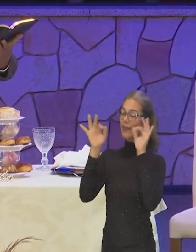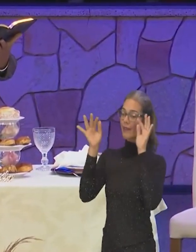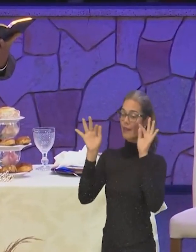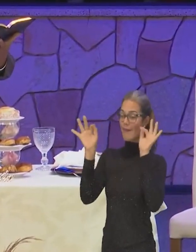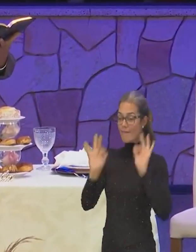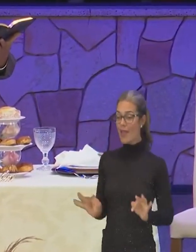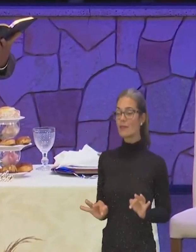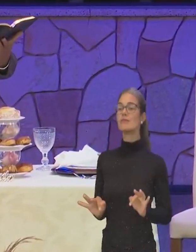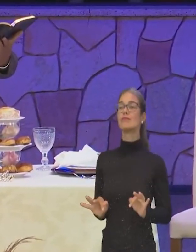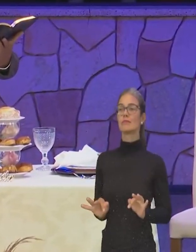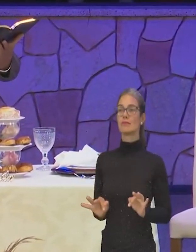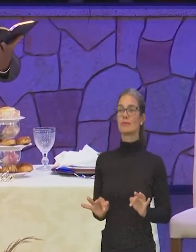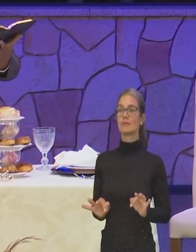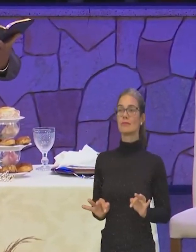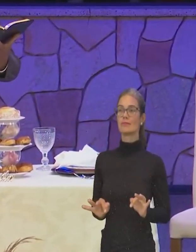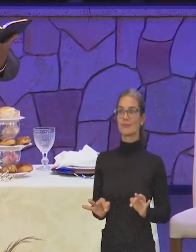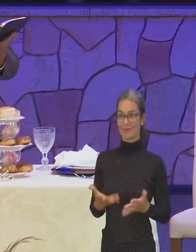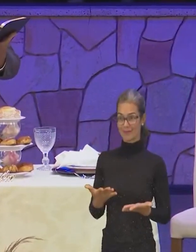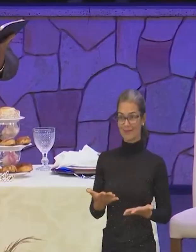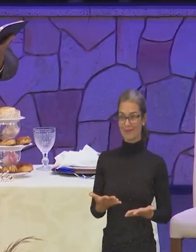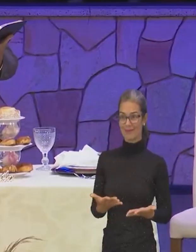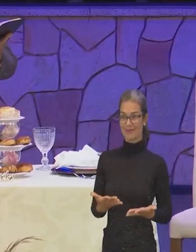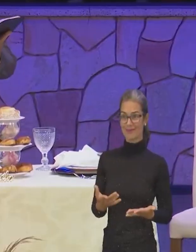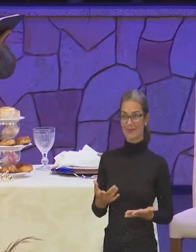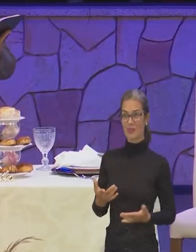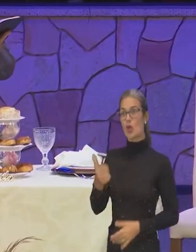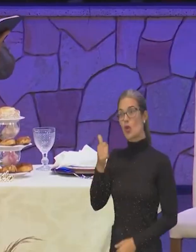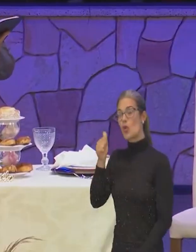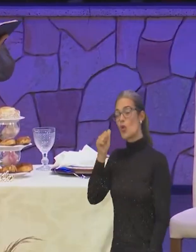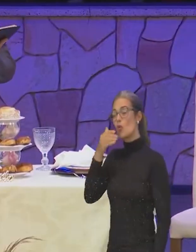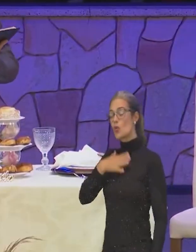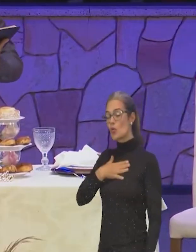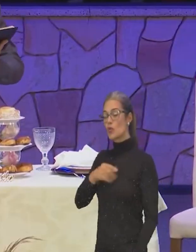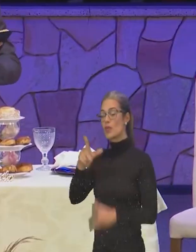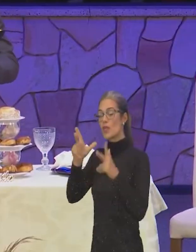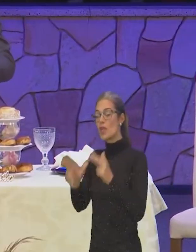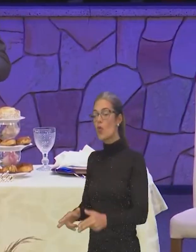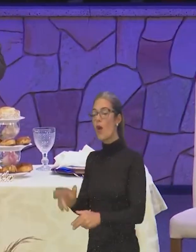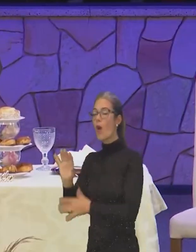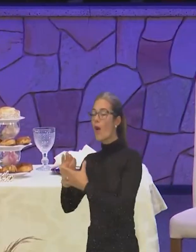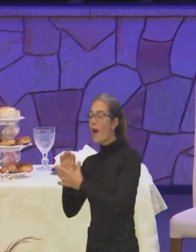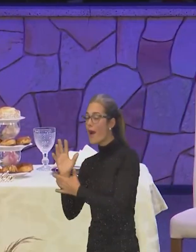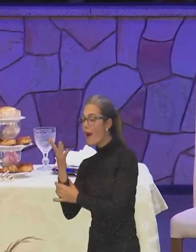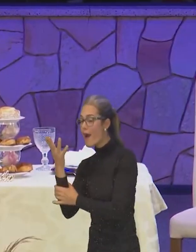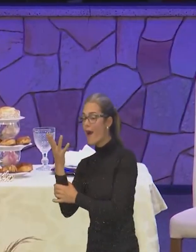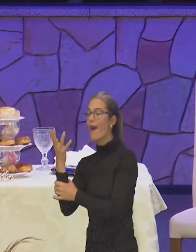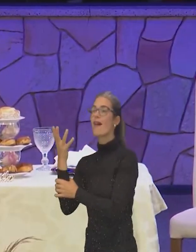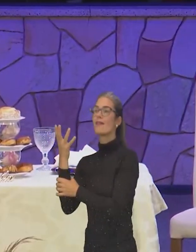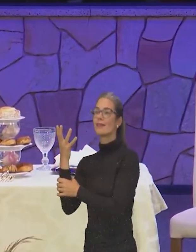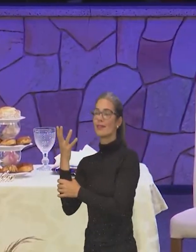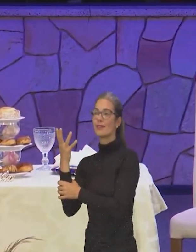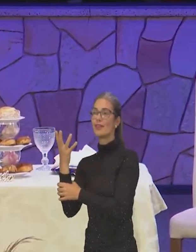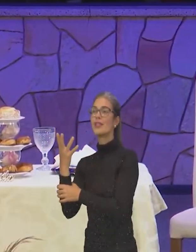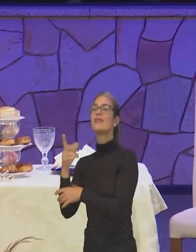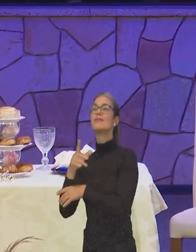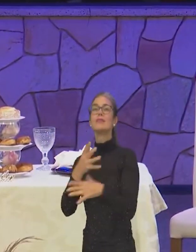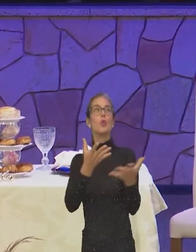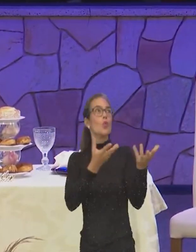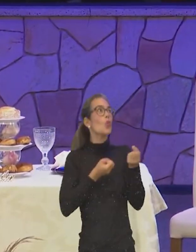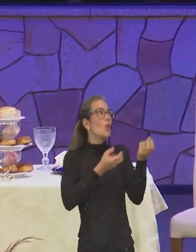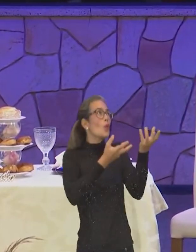como videira frutífera, e os filhos serão como esses brotos de oliveira, todos ao redor da